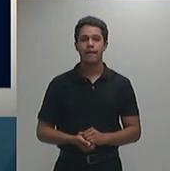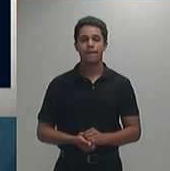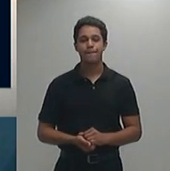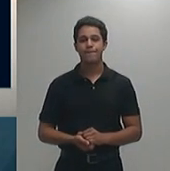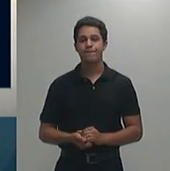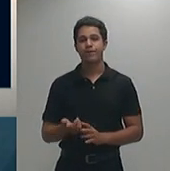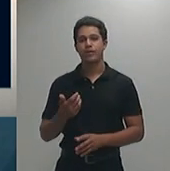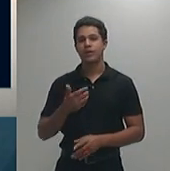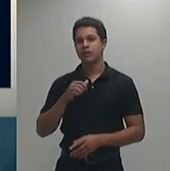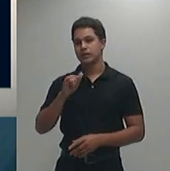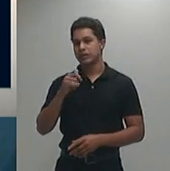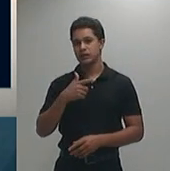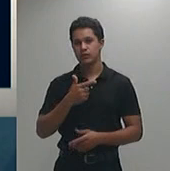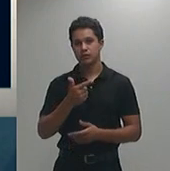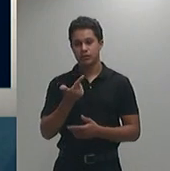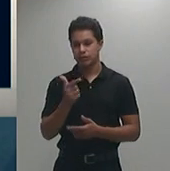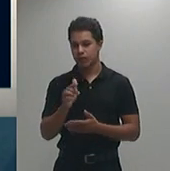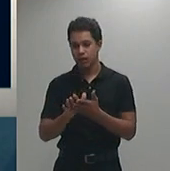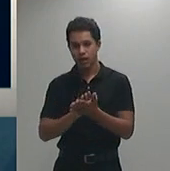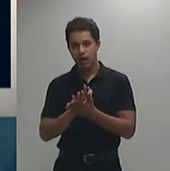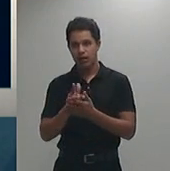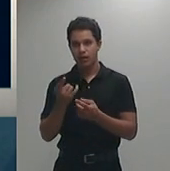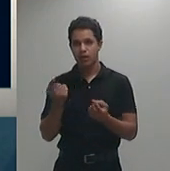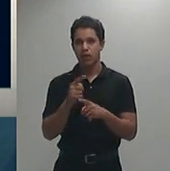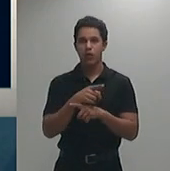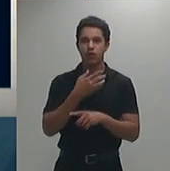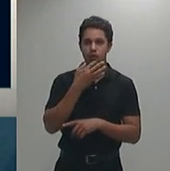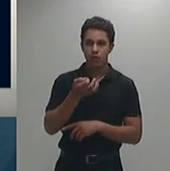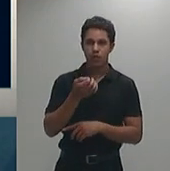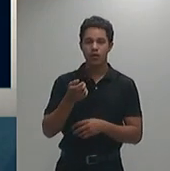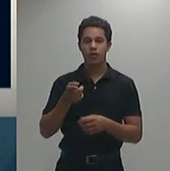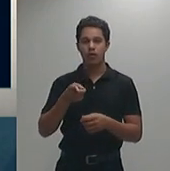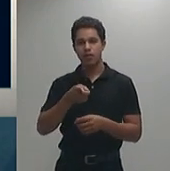fica aprovada a ata da